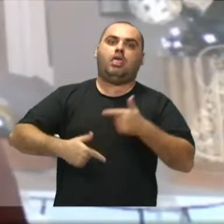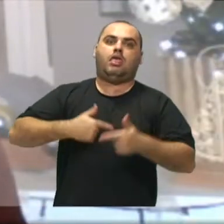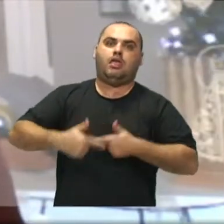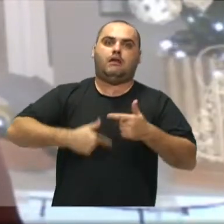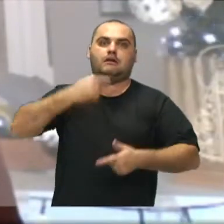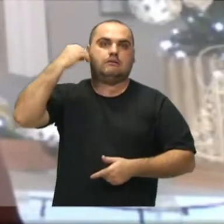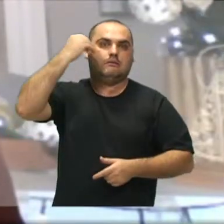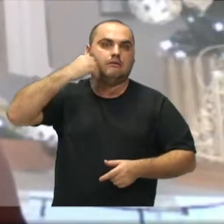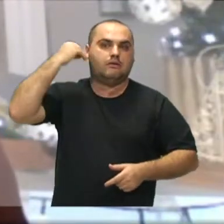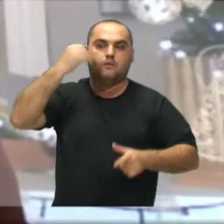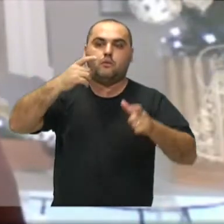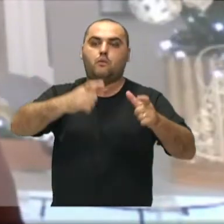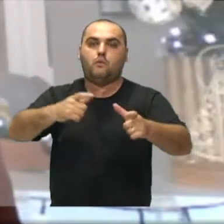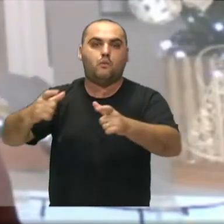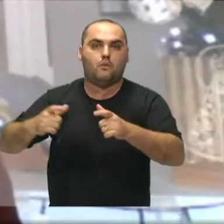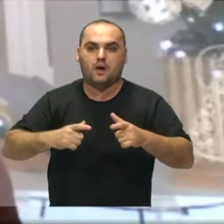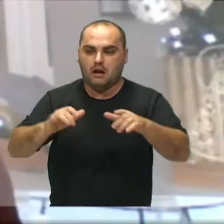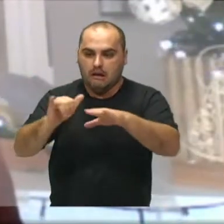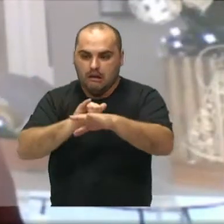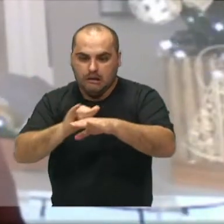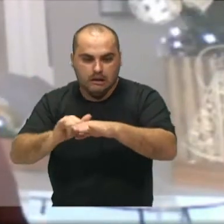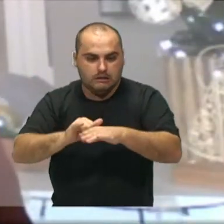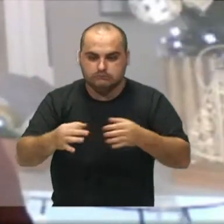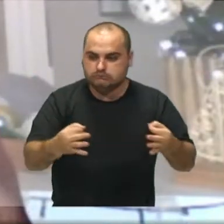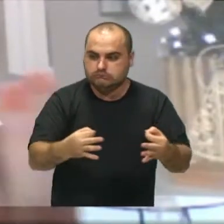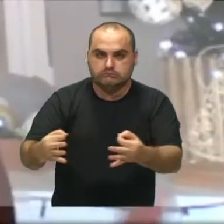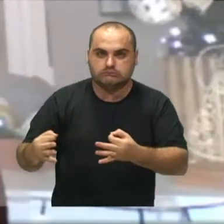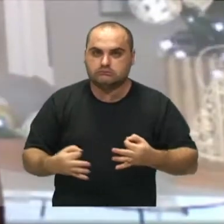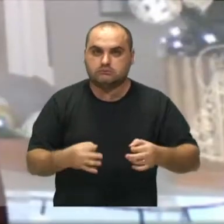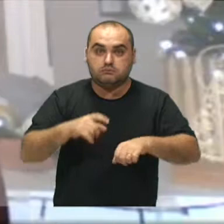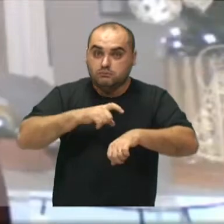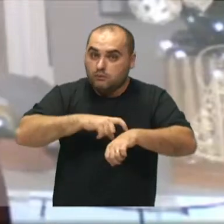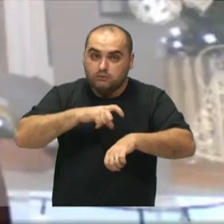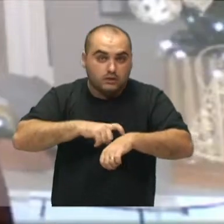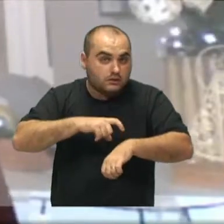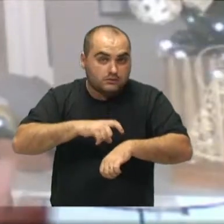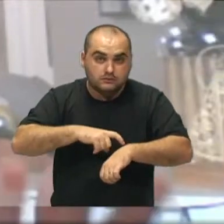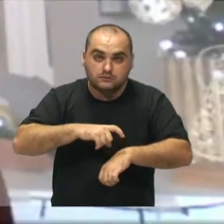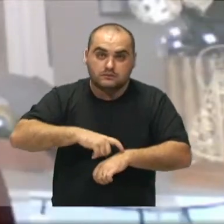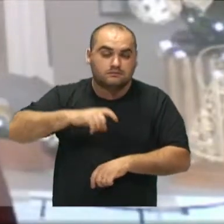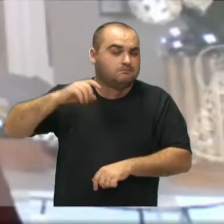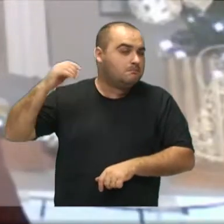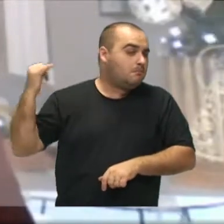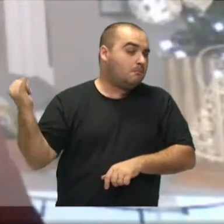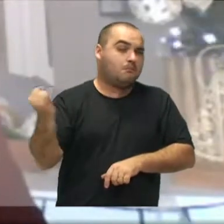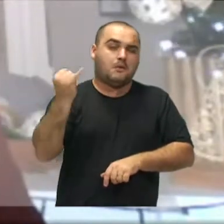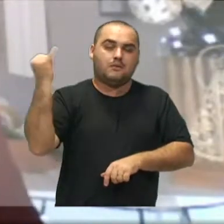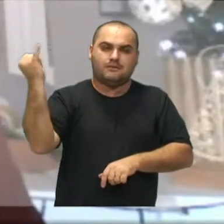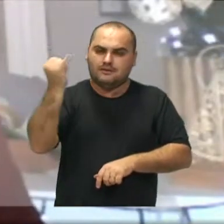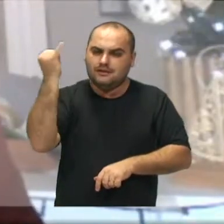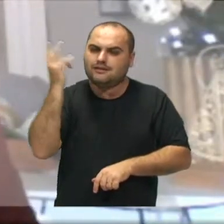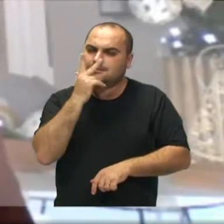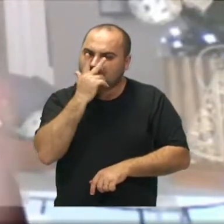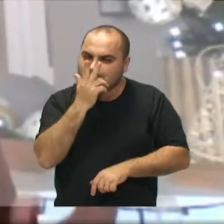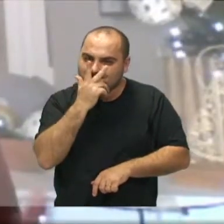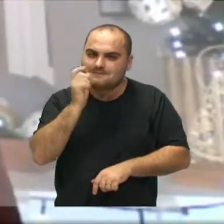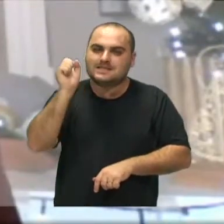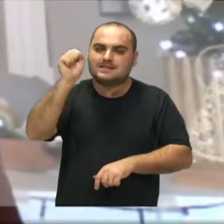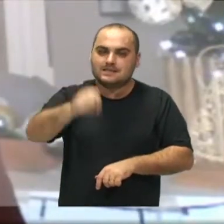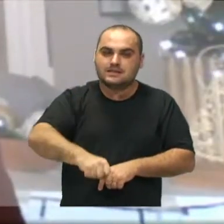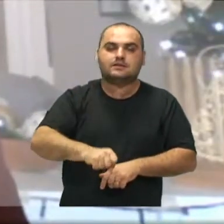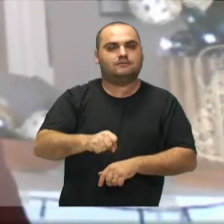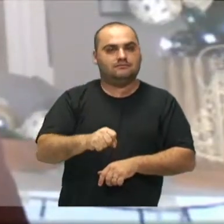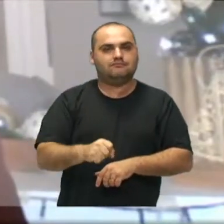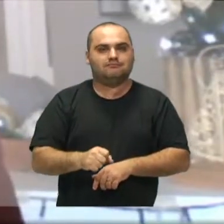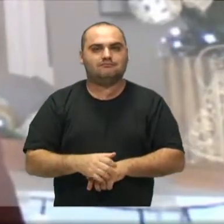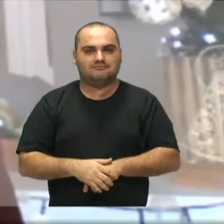num lugar estratégico, né, num momento, talvez o momento mais importante, né, mundialmente